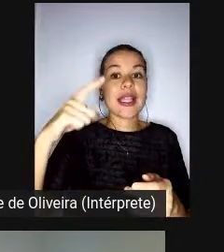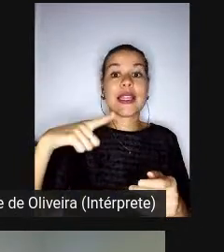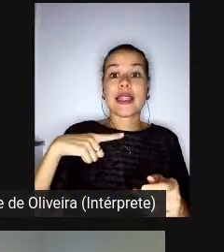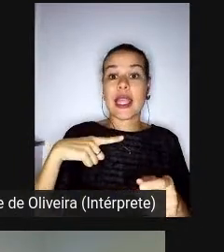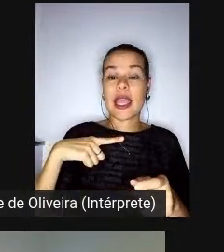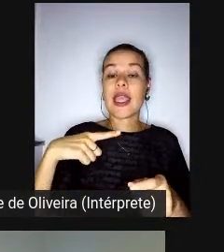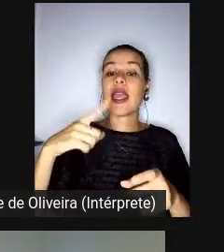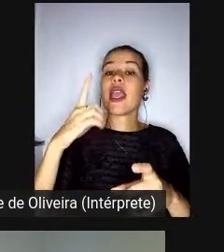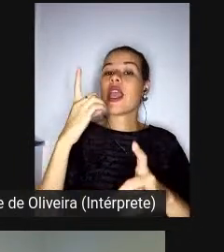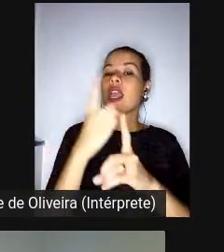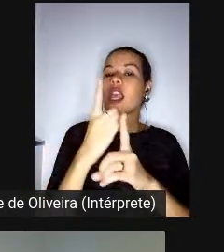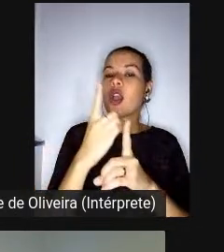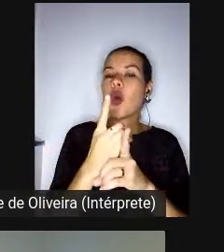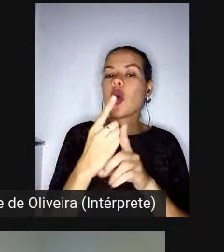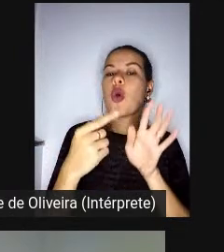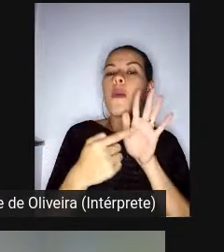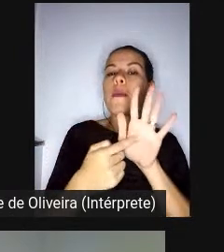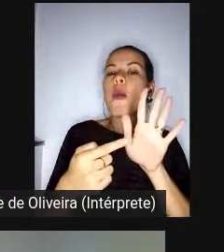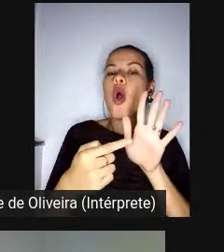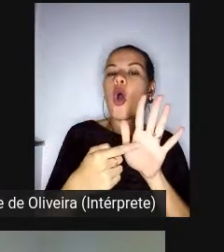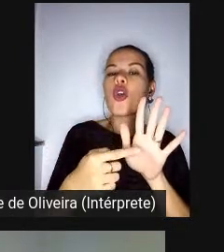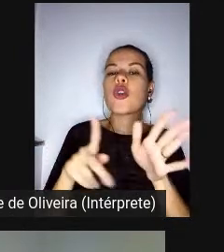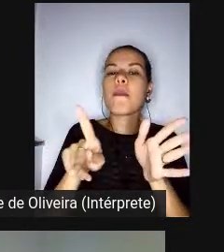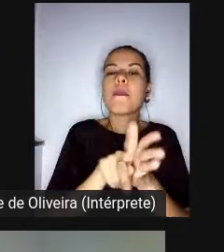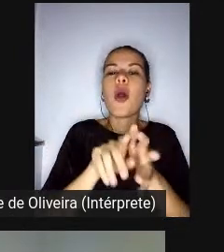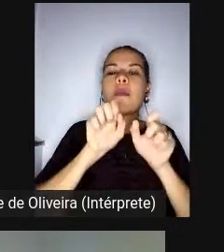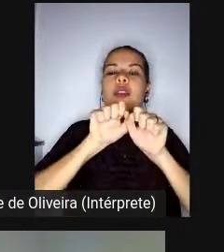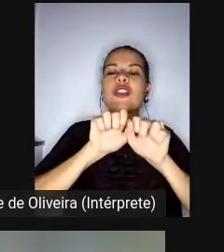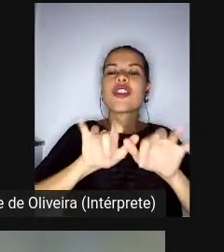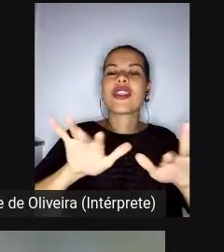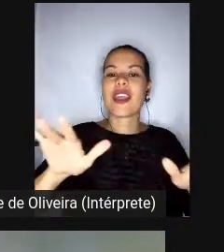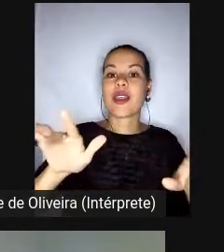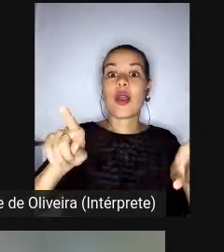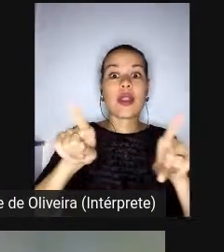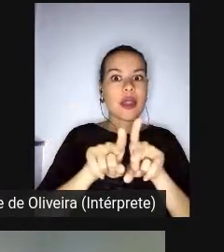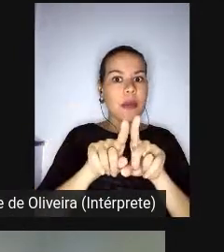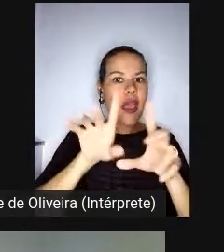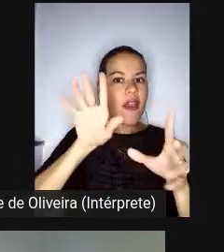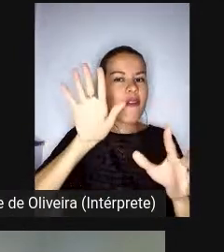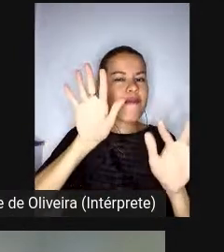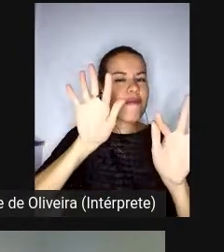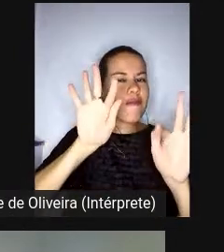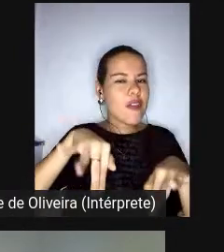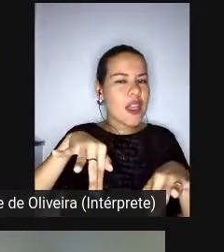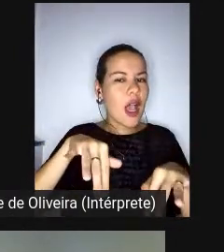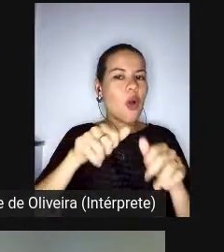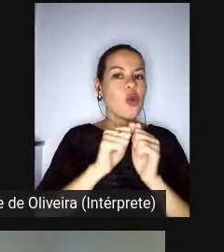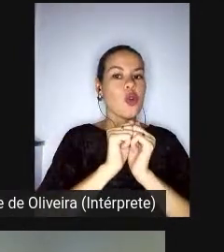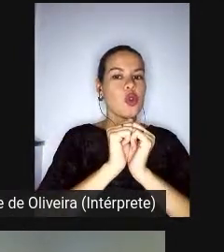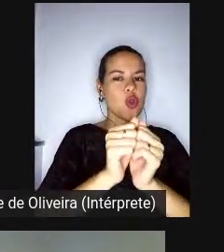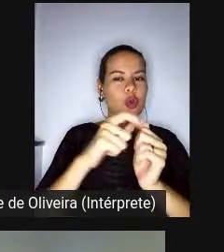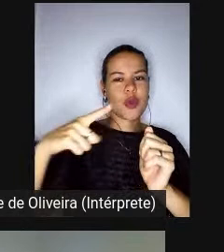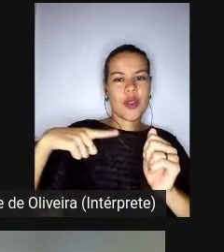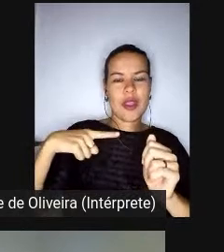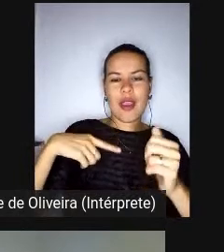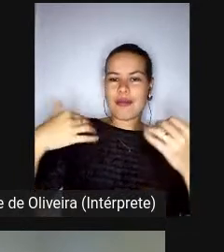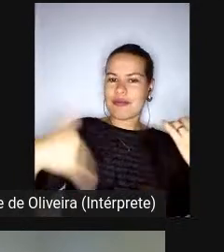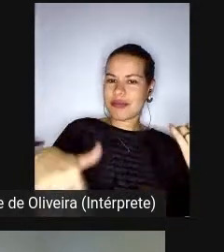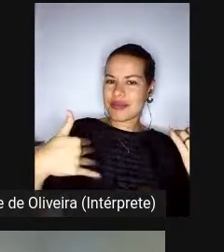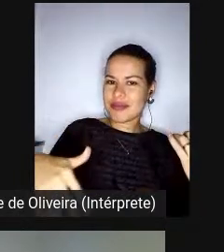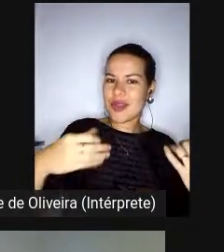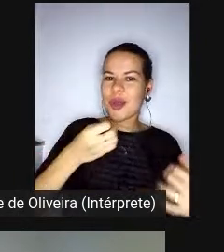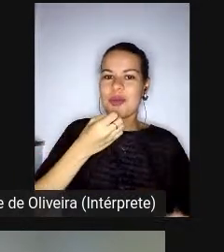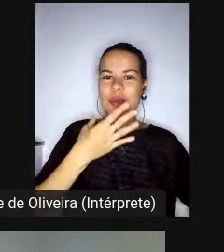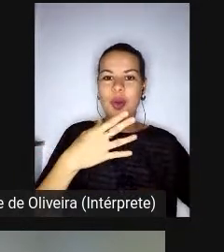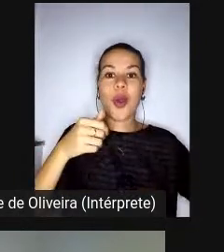relatos de extensão ao encerramento rindo ou um encontro cultural